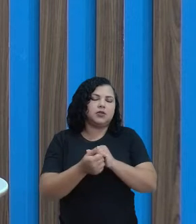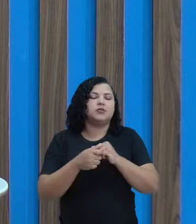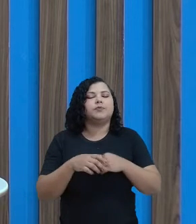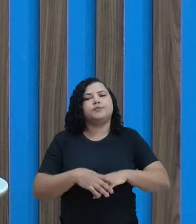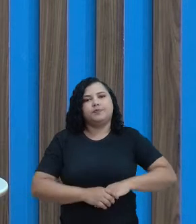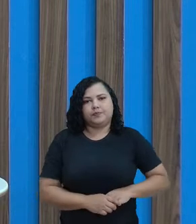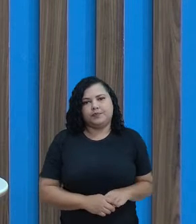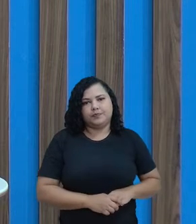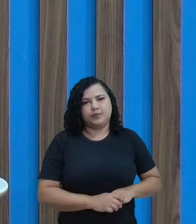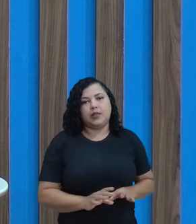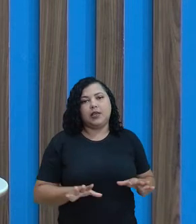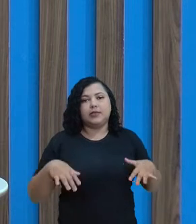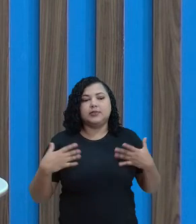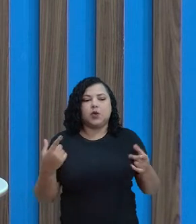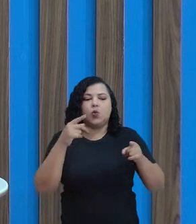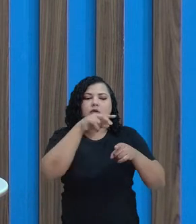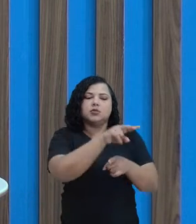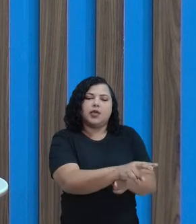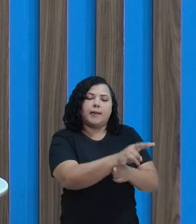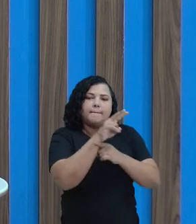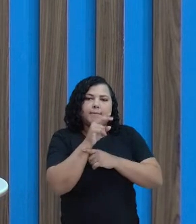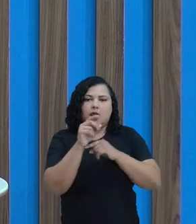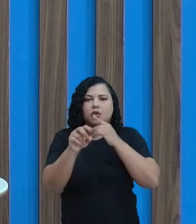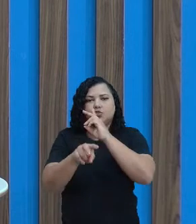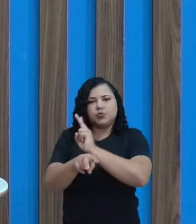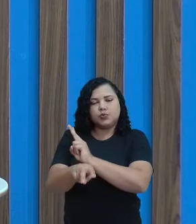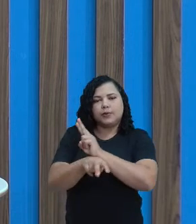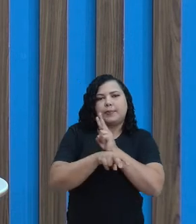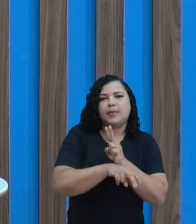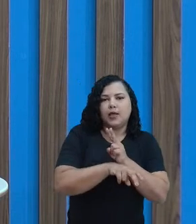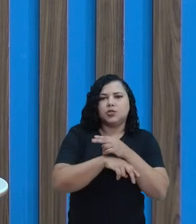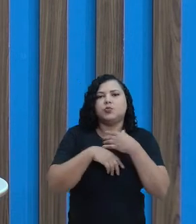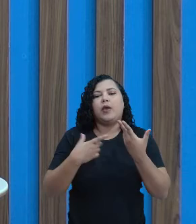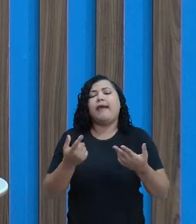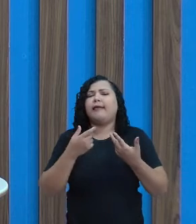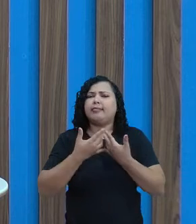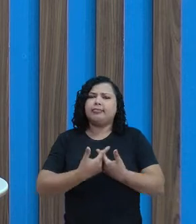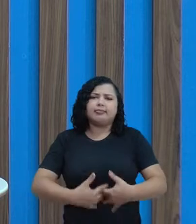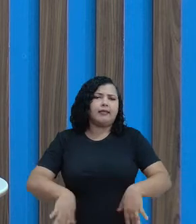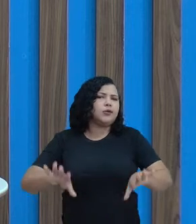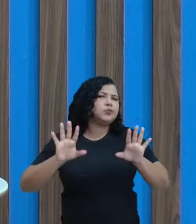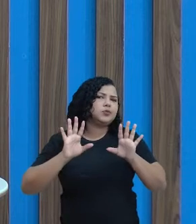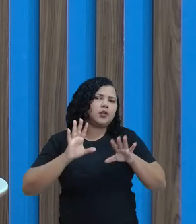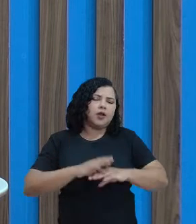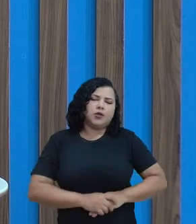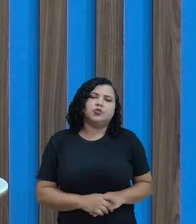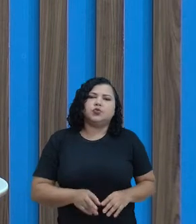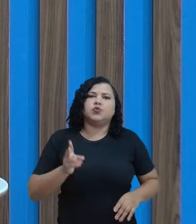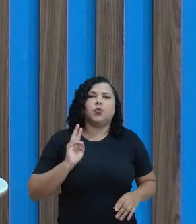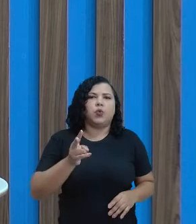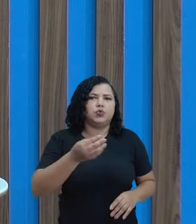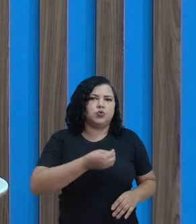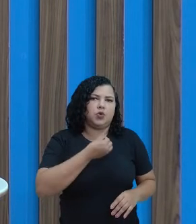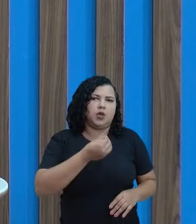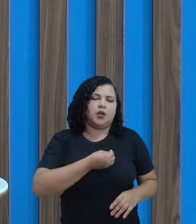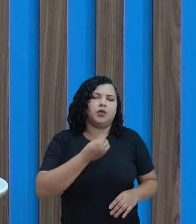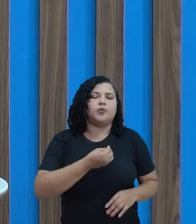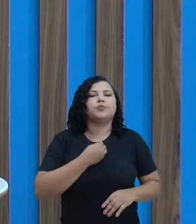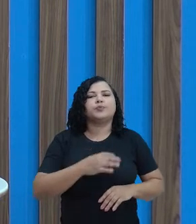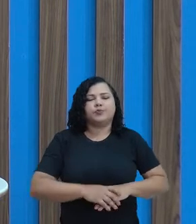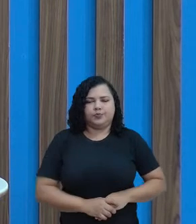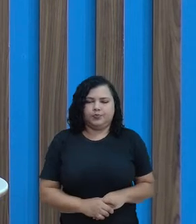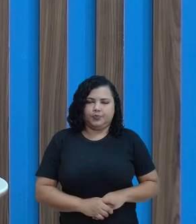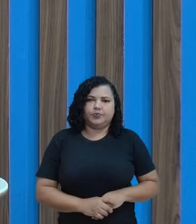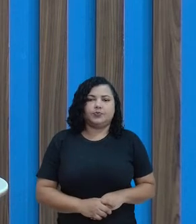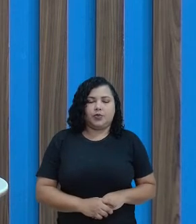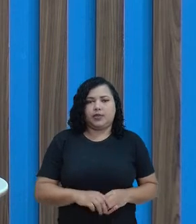coexistindo. Então, os empréstimos são, a grosso modo, formas naturais de sobrevivência da língua, né, de adaptação e,